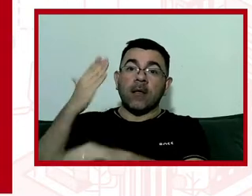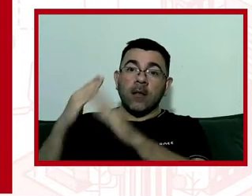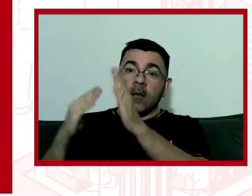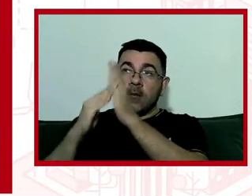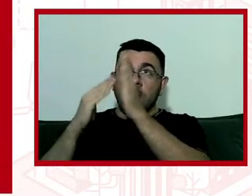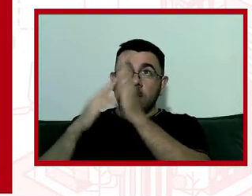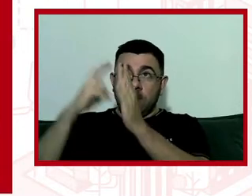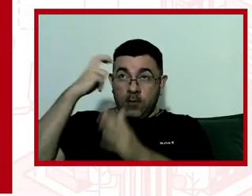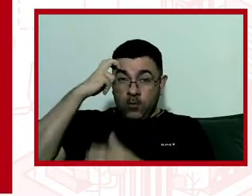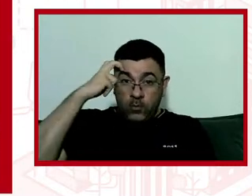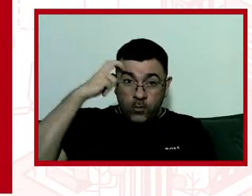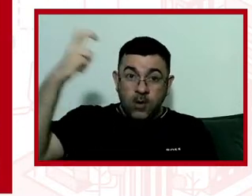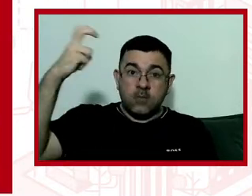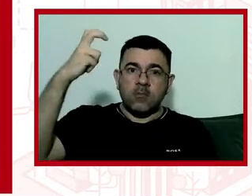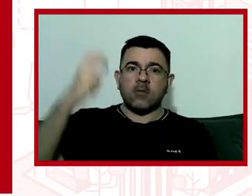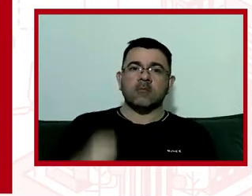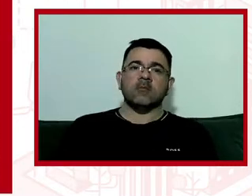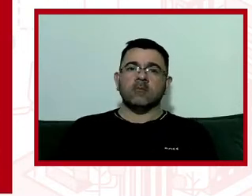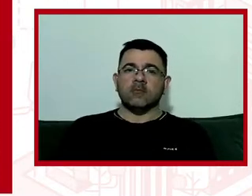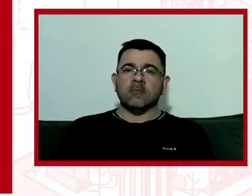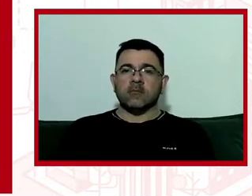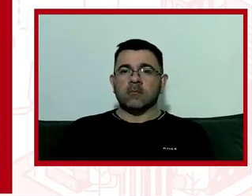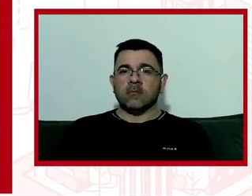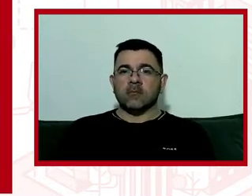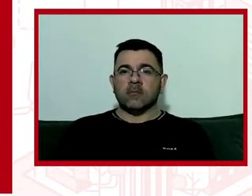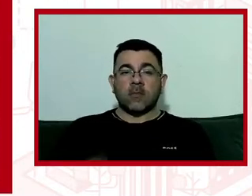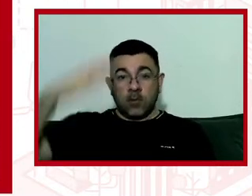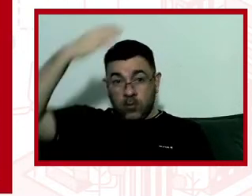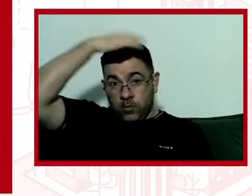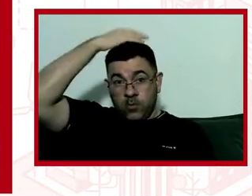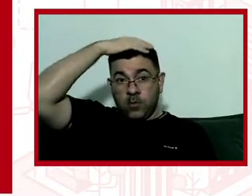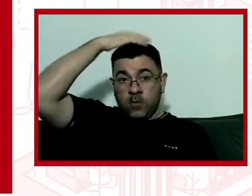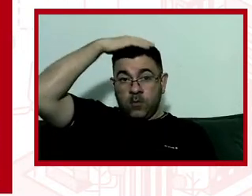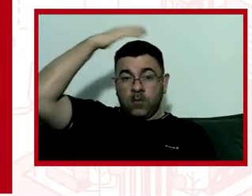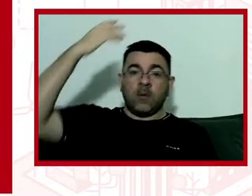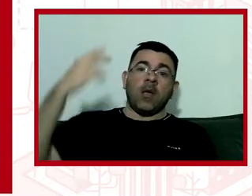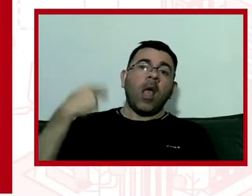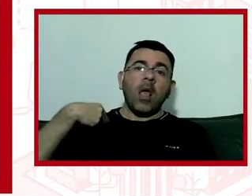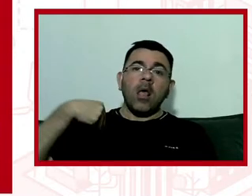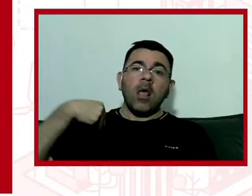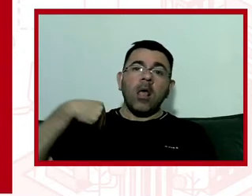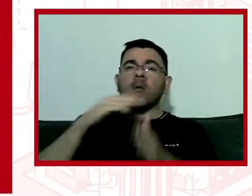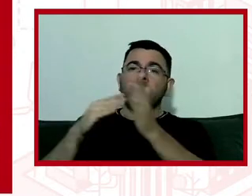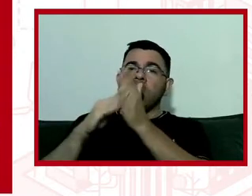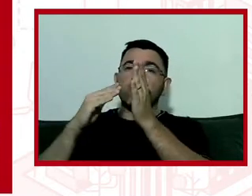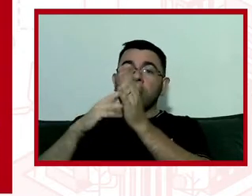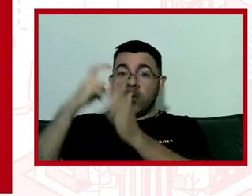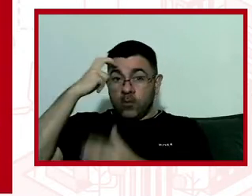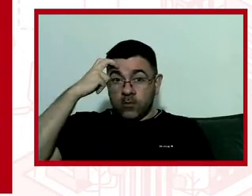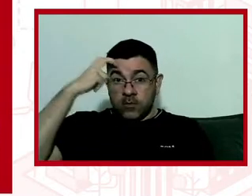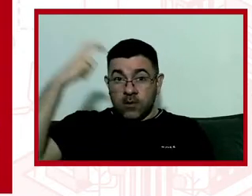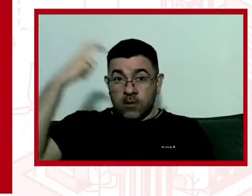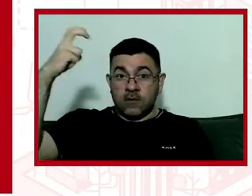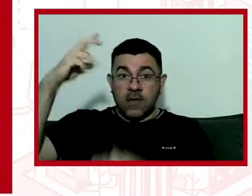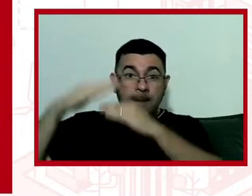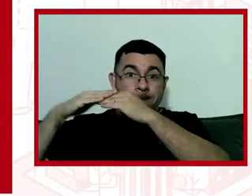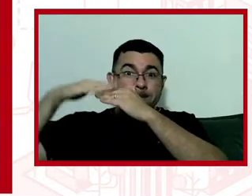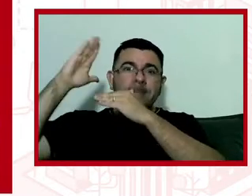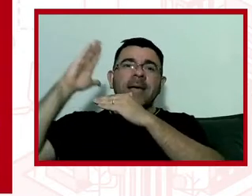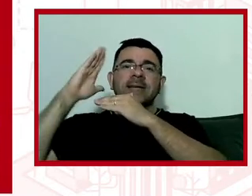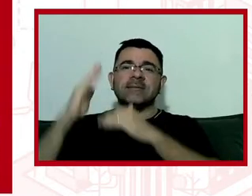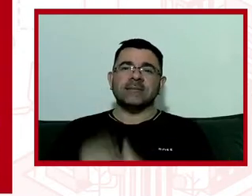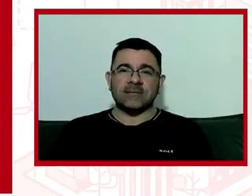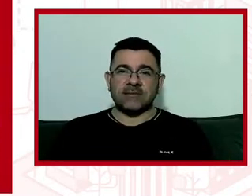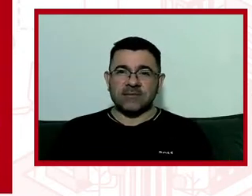com base nesse programa lá em Curitiba que foi considerada a cidade mais inteligente do mundo veja que coisa que coisa interessante